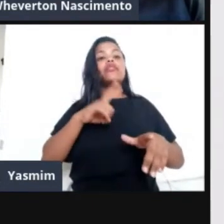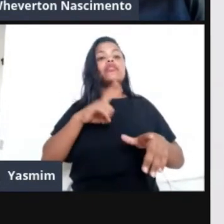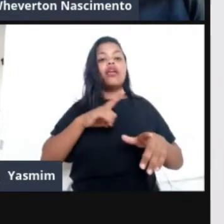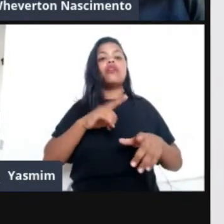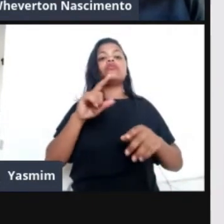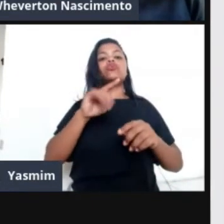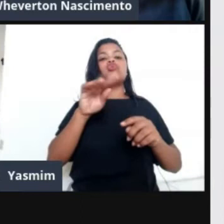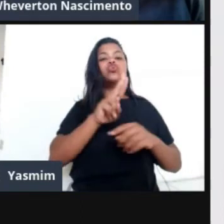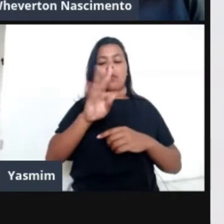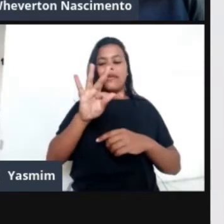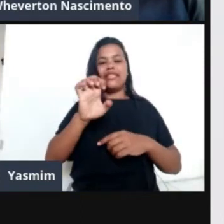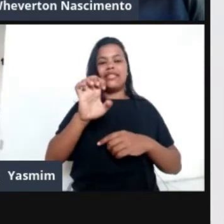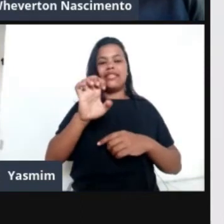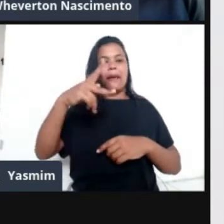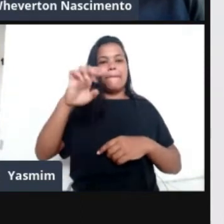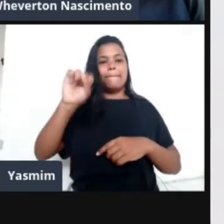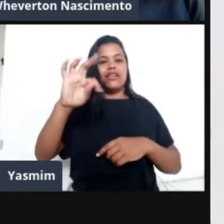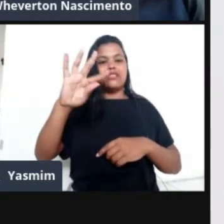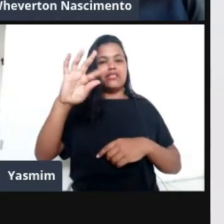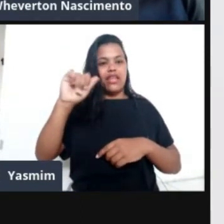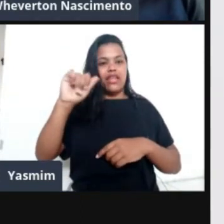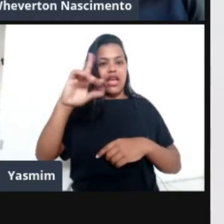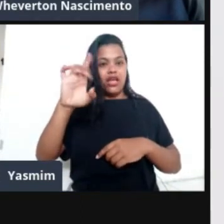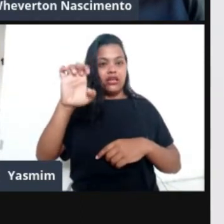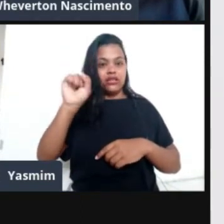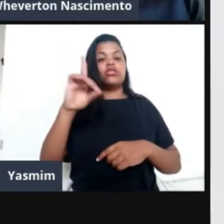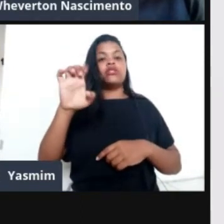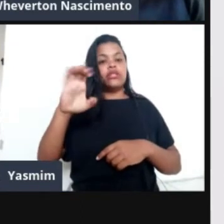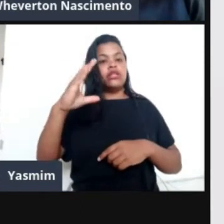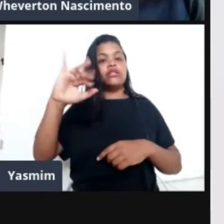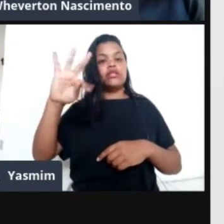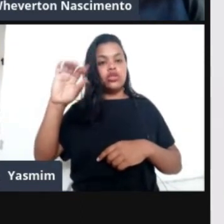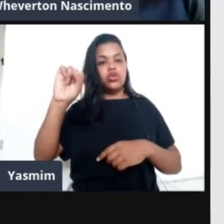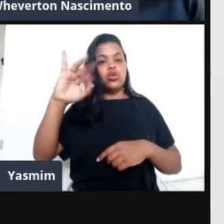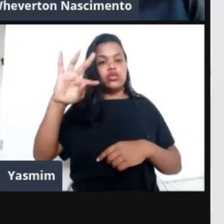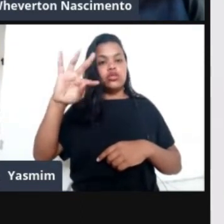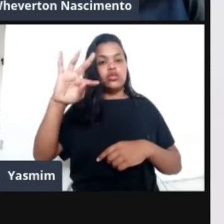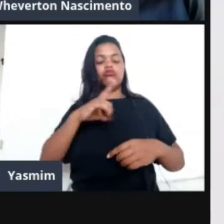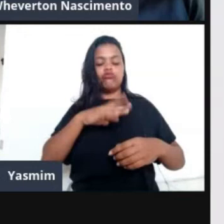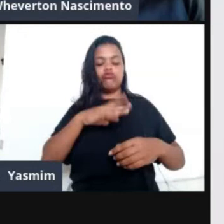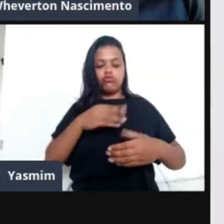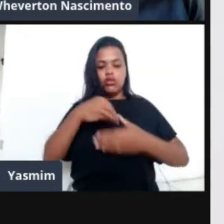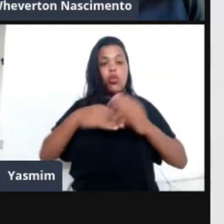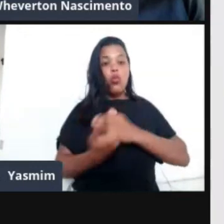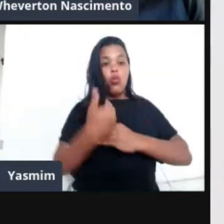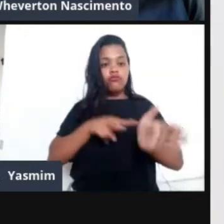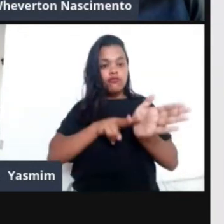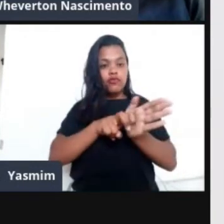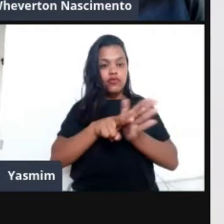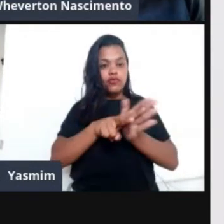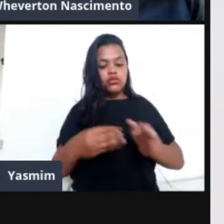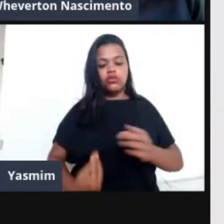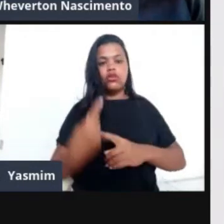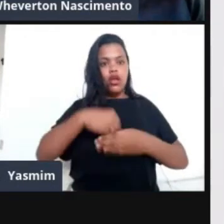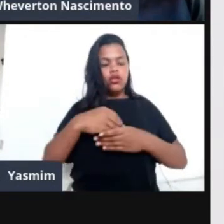principalmente os macrófagos, monócitos, macrófagos, eles se tornam ativados pela presença do vírus. Então, quando o vírus